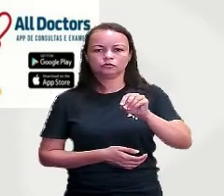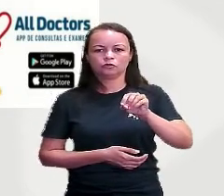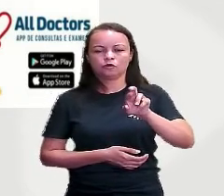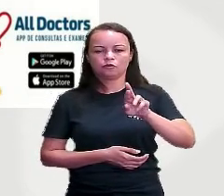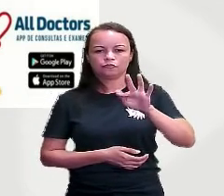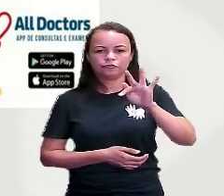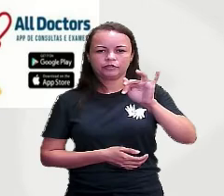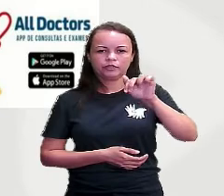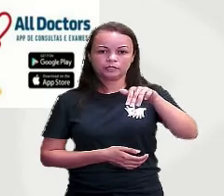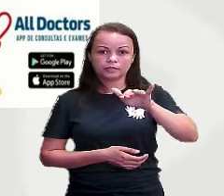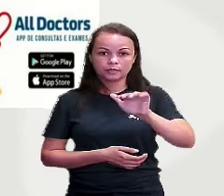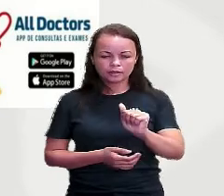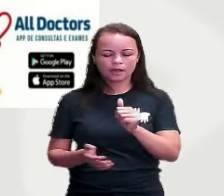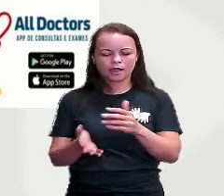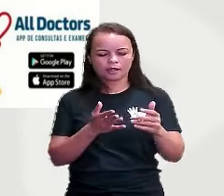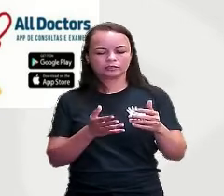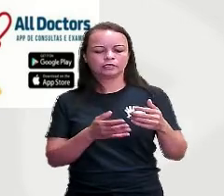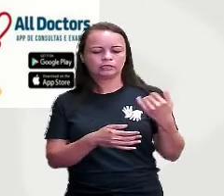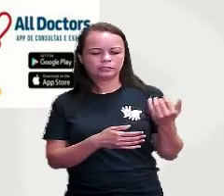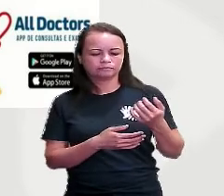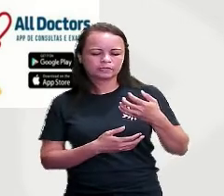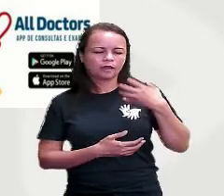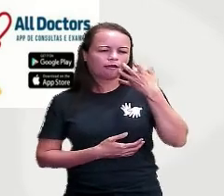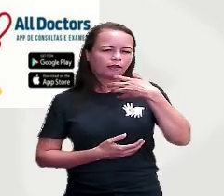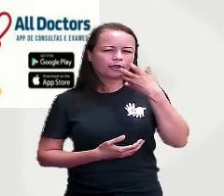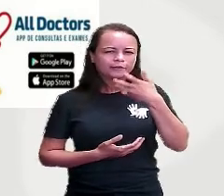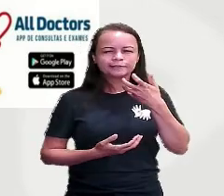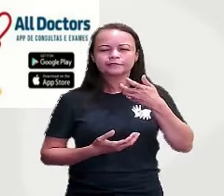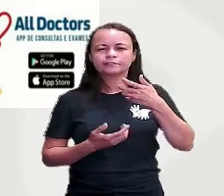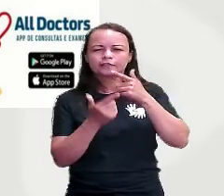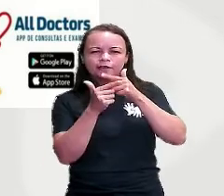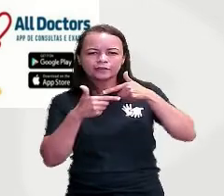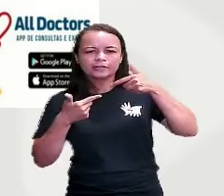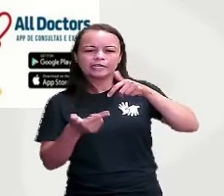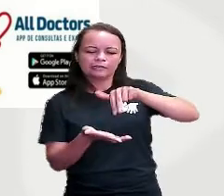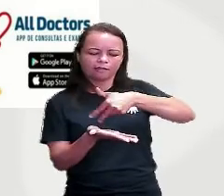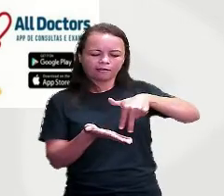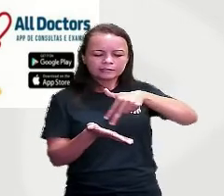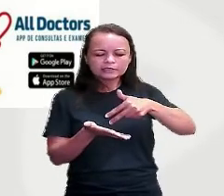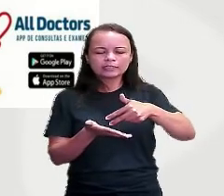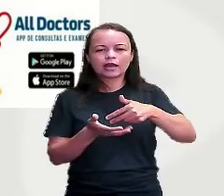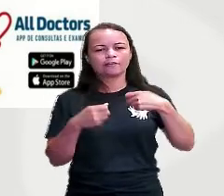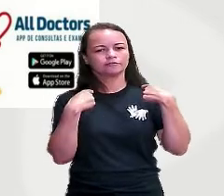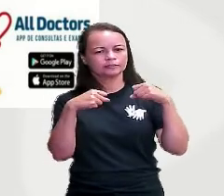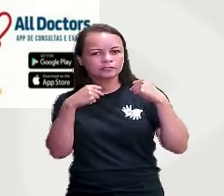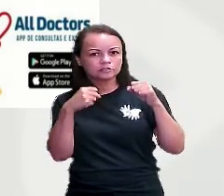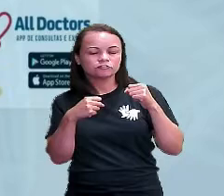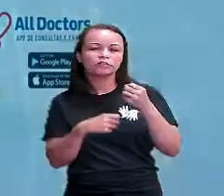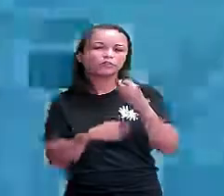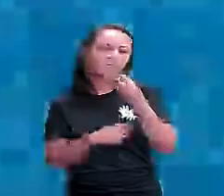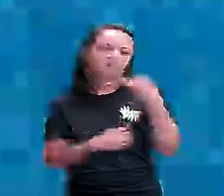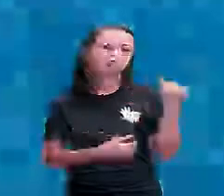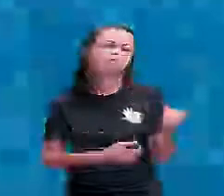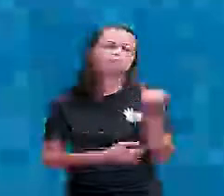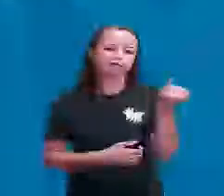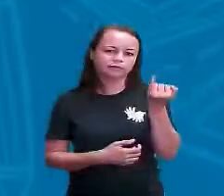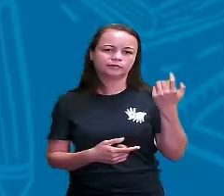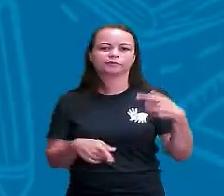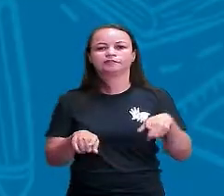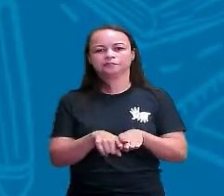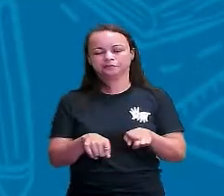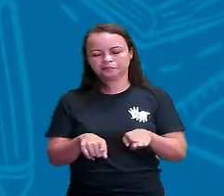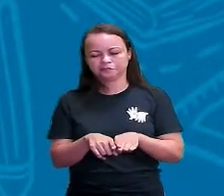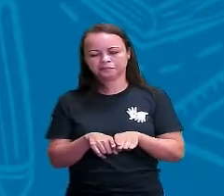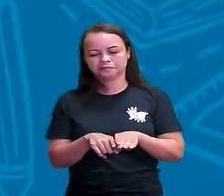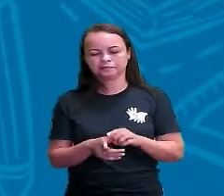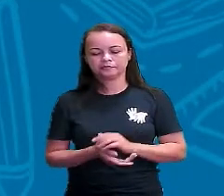praticar coisas que deixam você feliz, rir, cantar, dançar e exercício físico. Volta aqui comigo, gente. Veja como hoje a